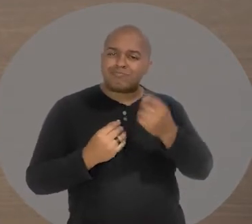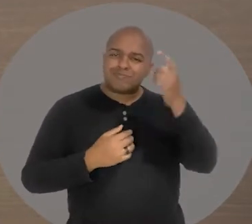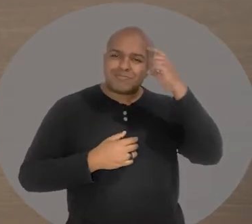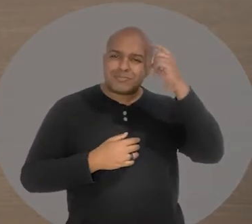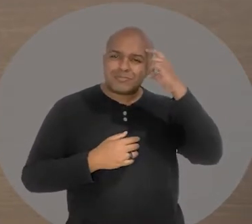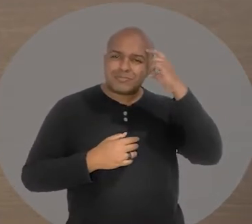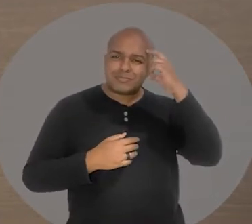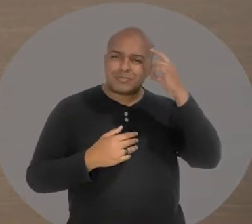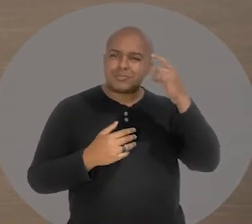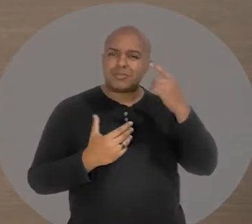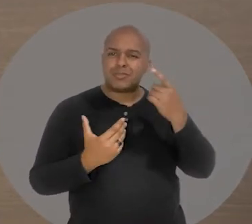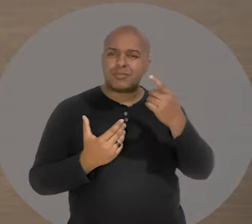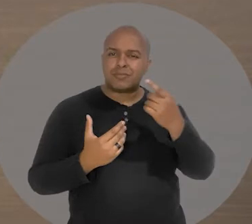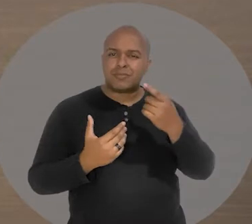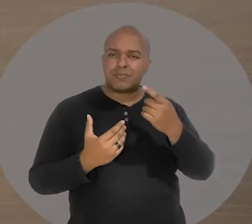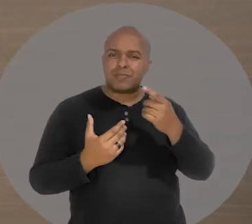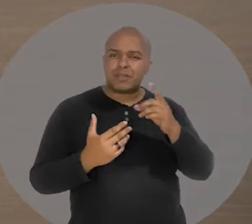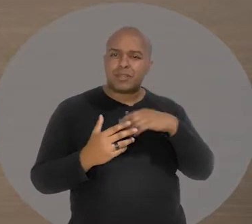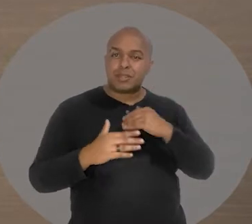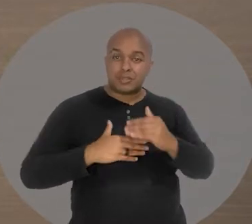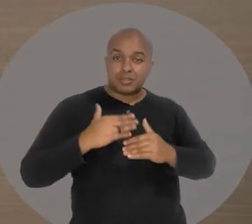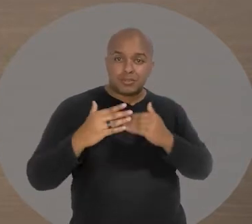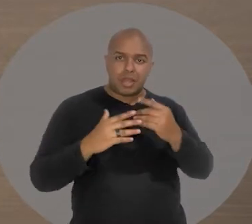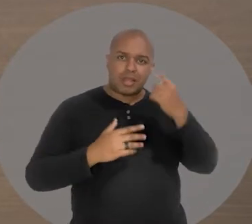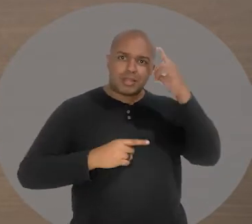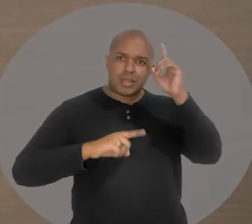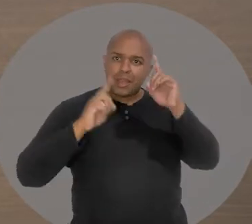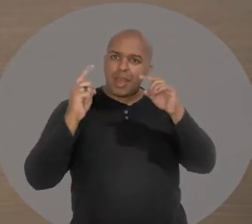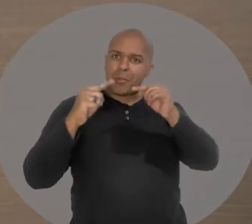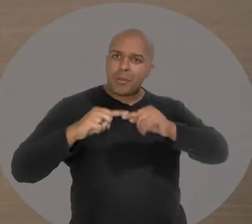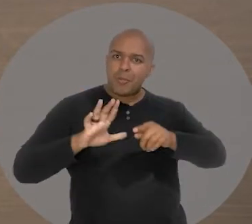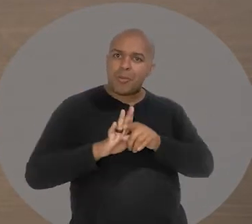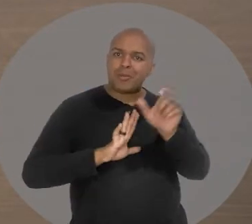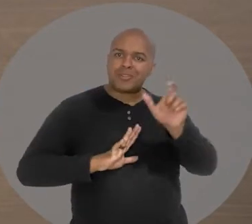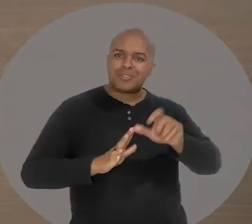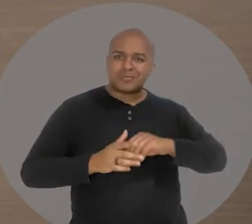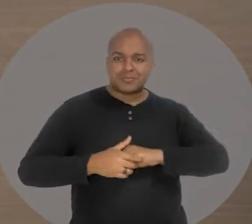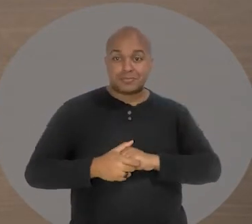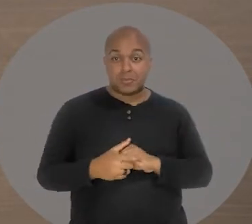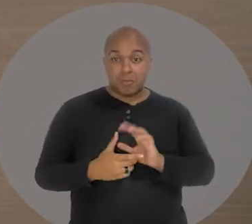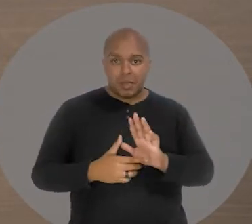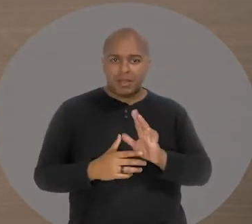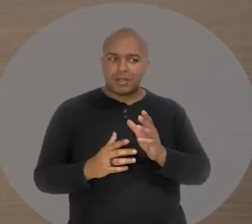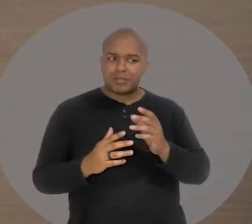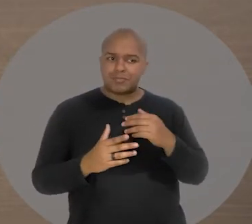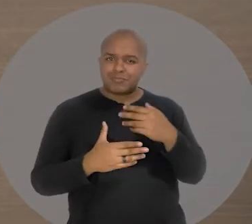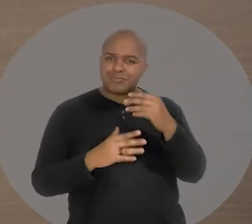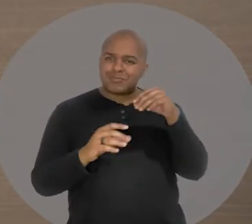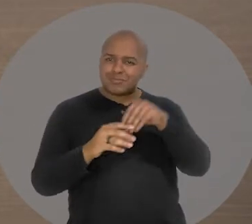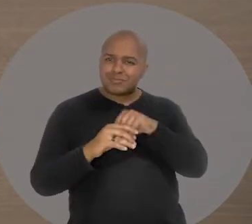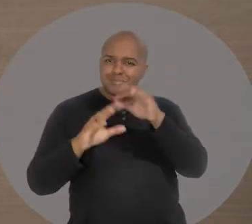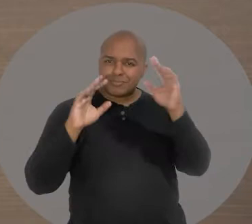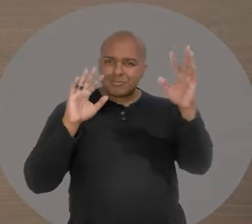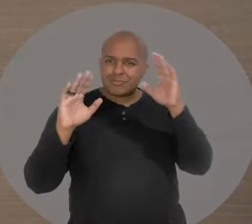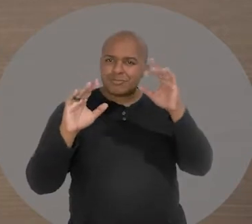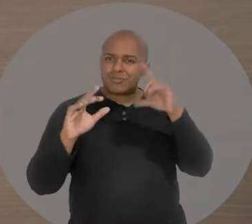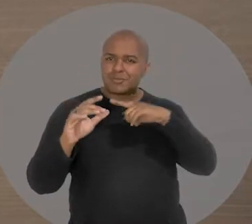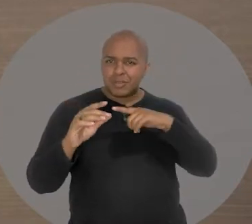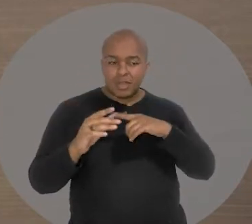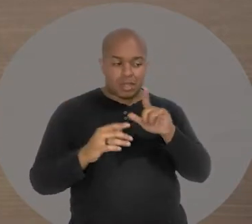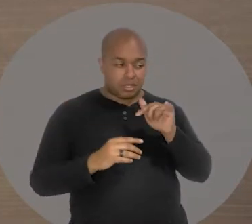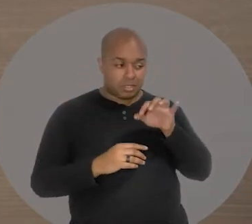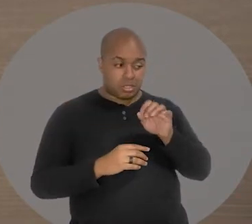pensando e desenvolvendo ideias a respeito disso. Mas na psicologia, a Lígia